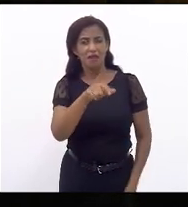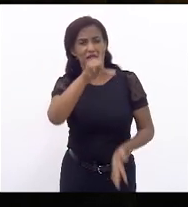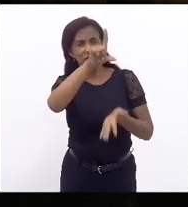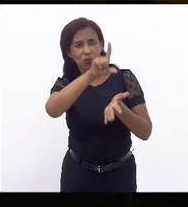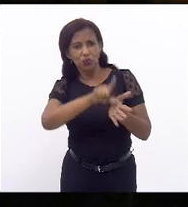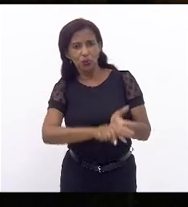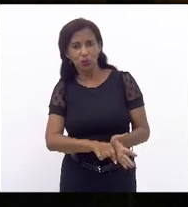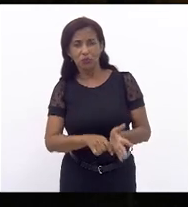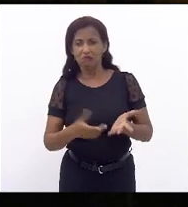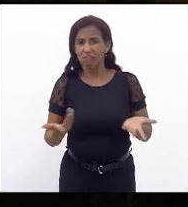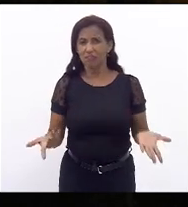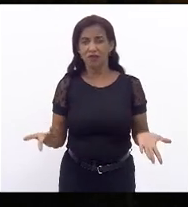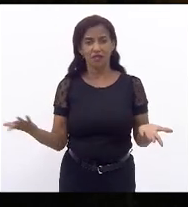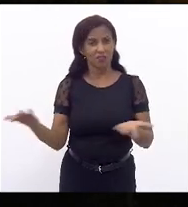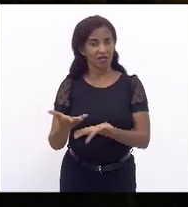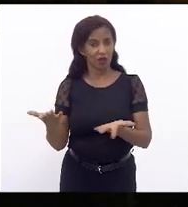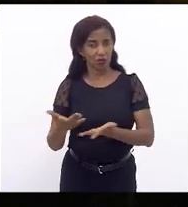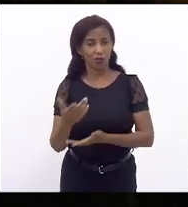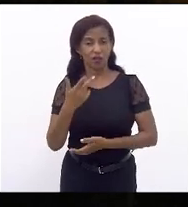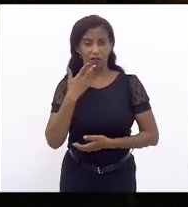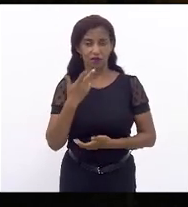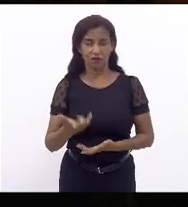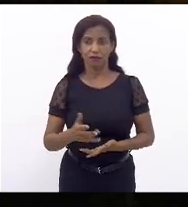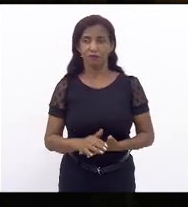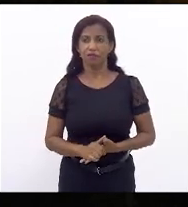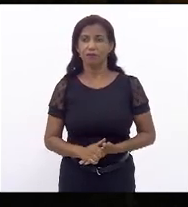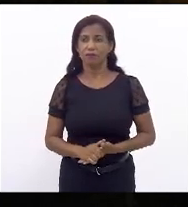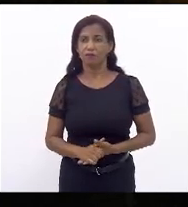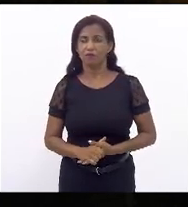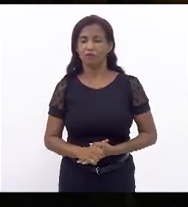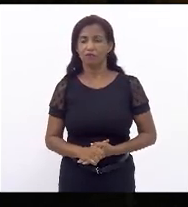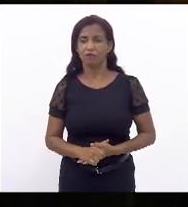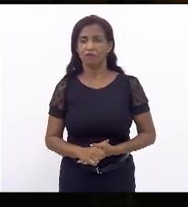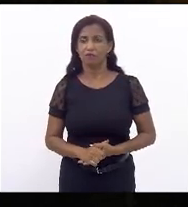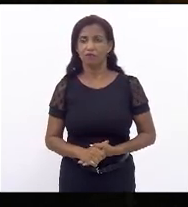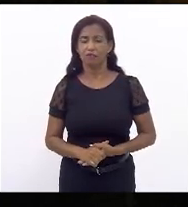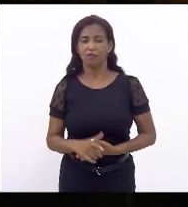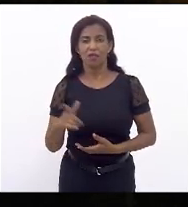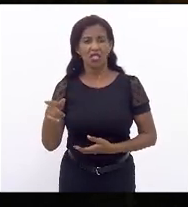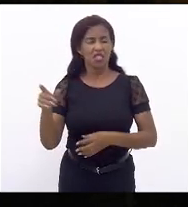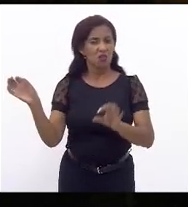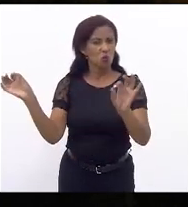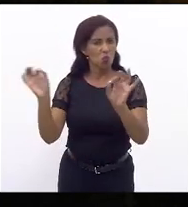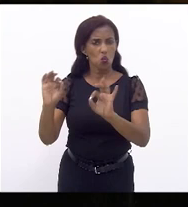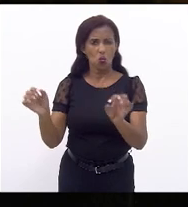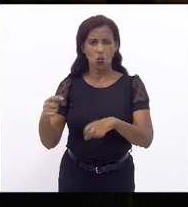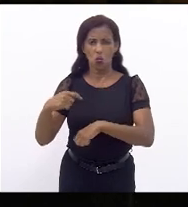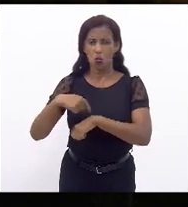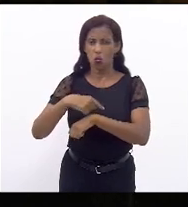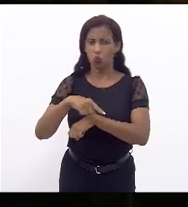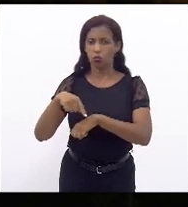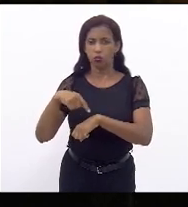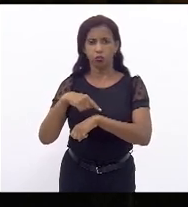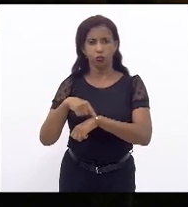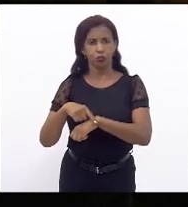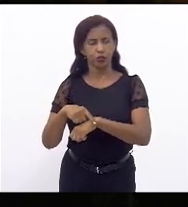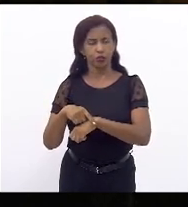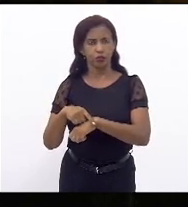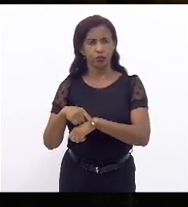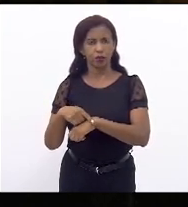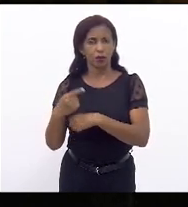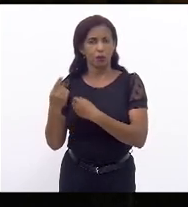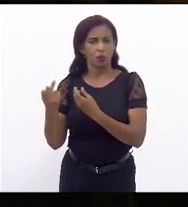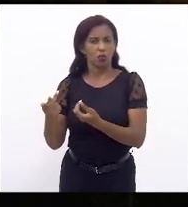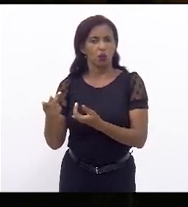estado. E agora eu quero falar que ele, momento nenhum, colocou o